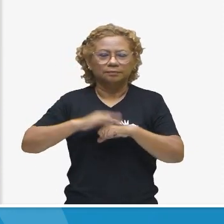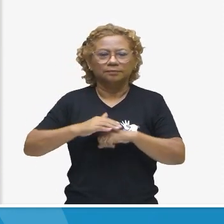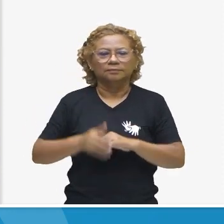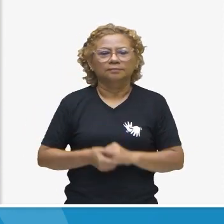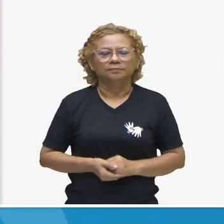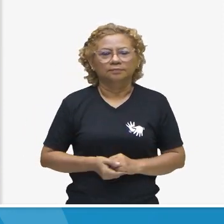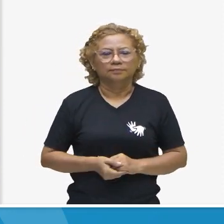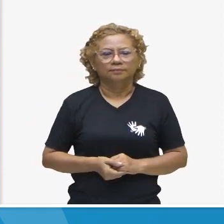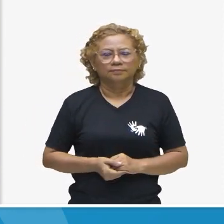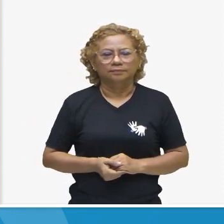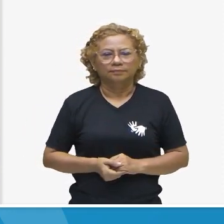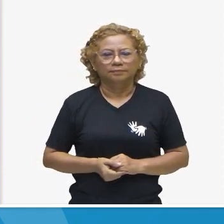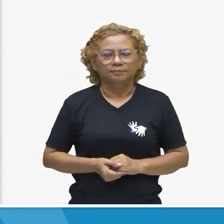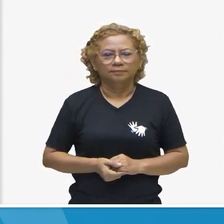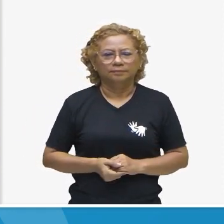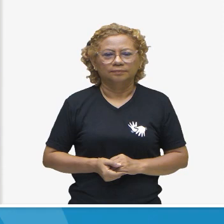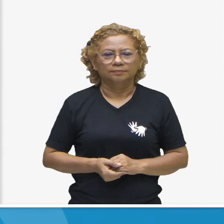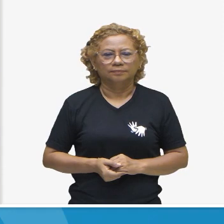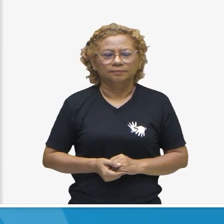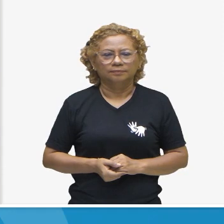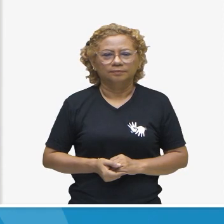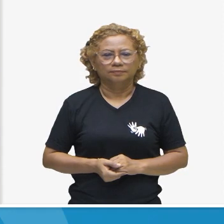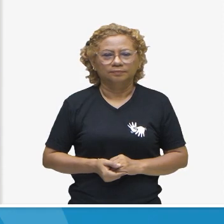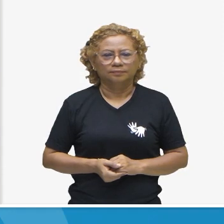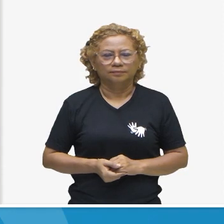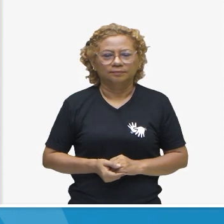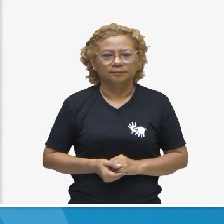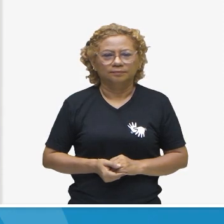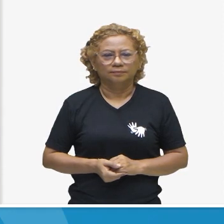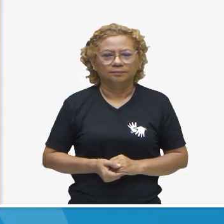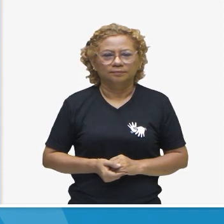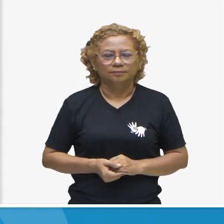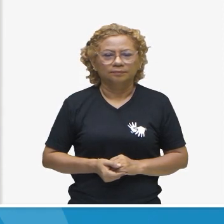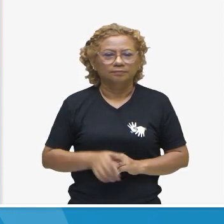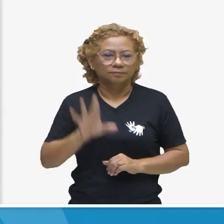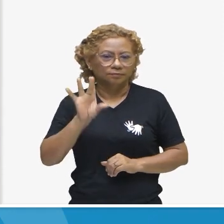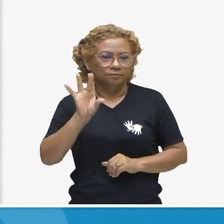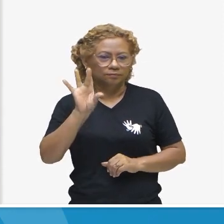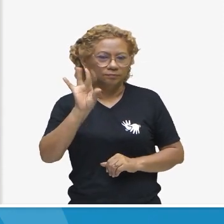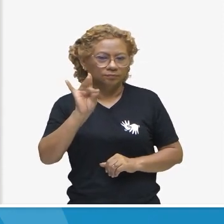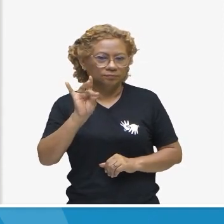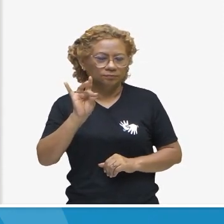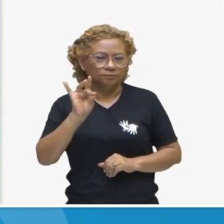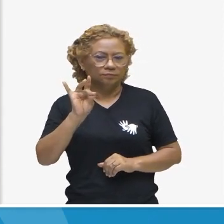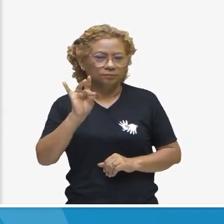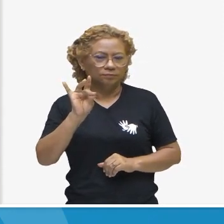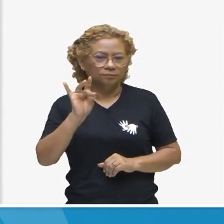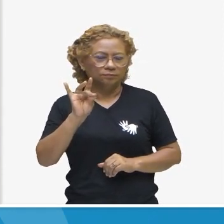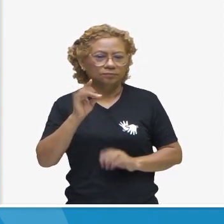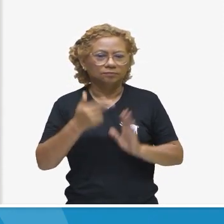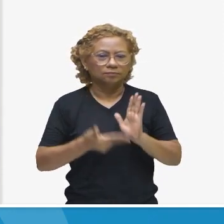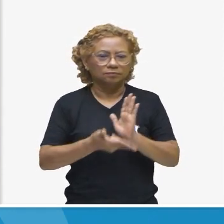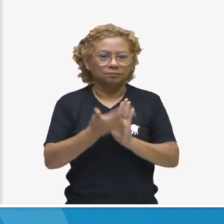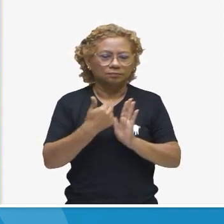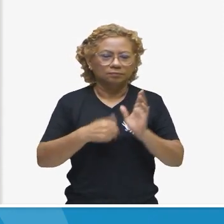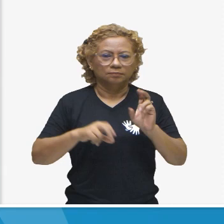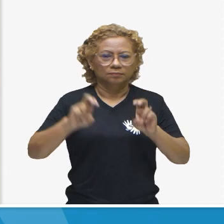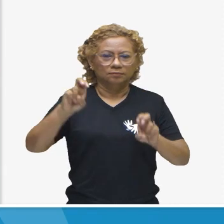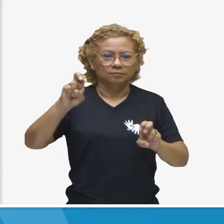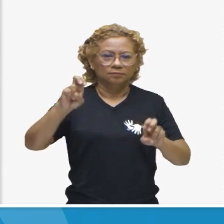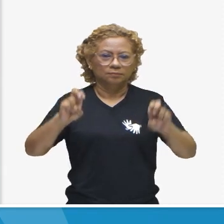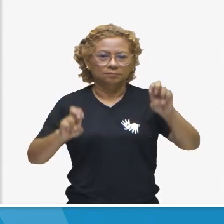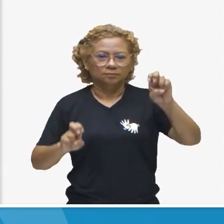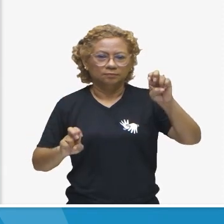que o objetivo dele, que ele quer saber, na verdade, né, é como